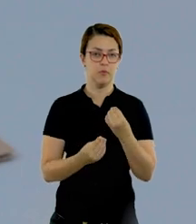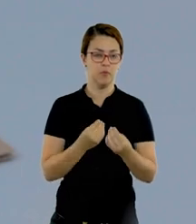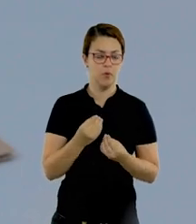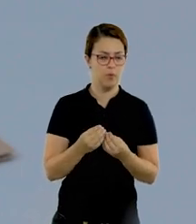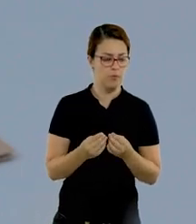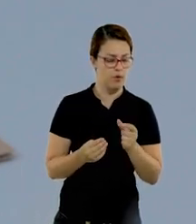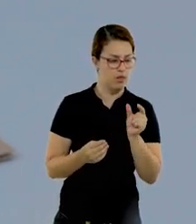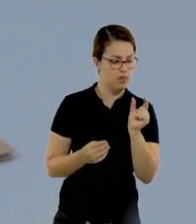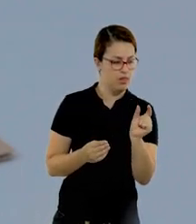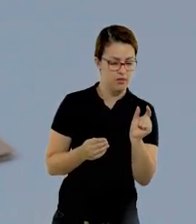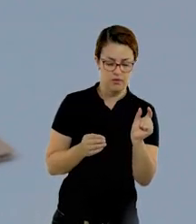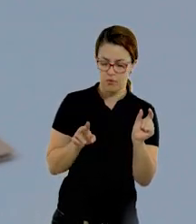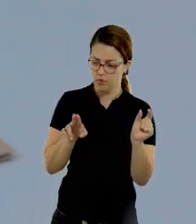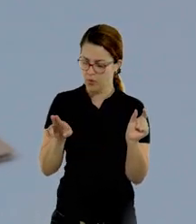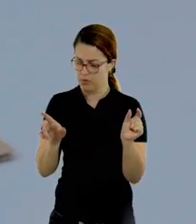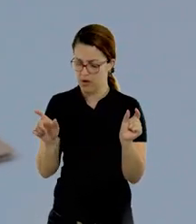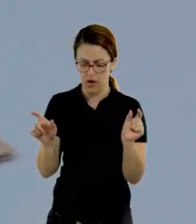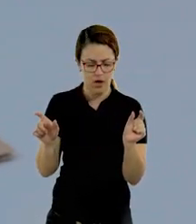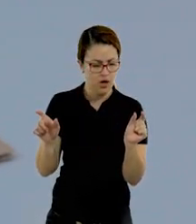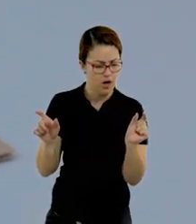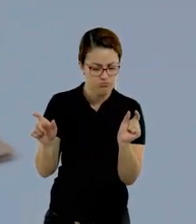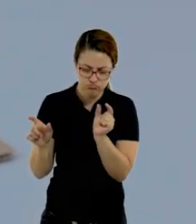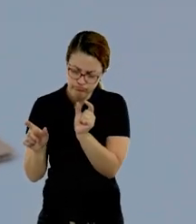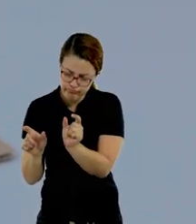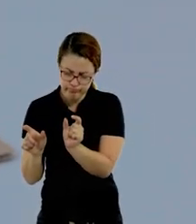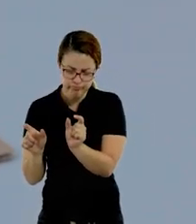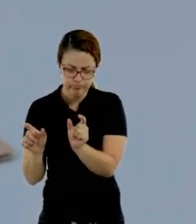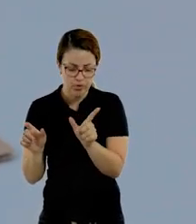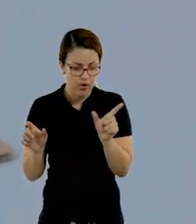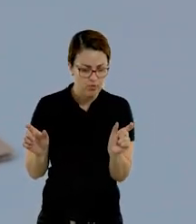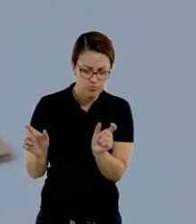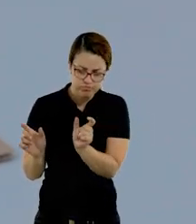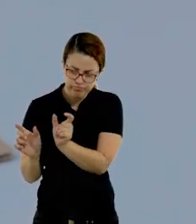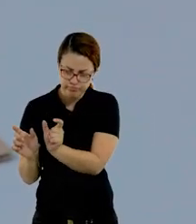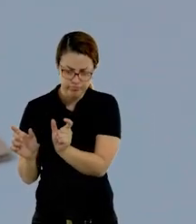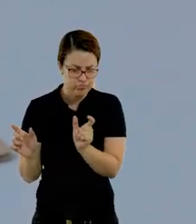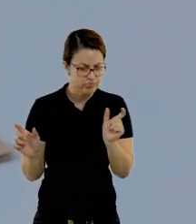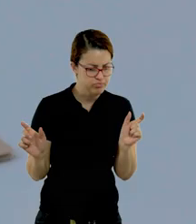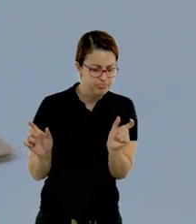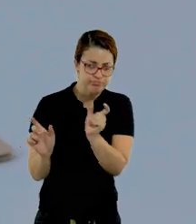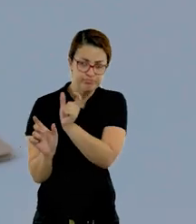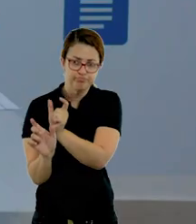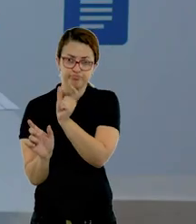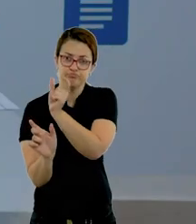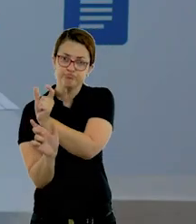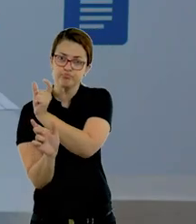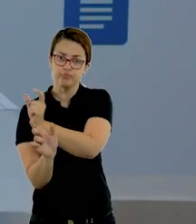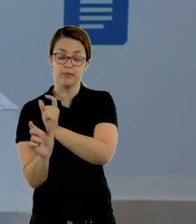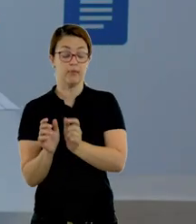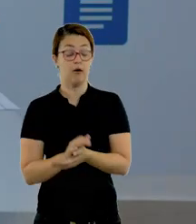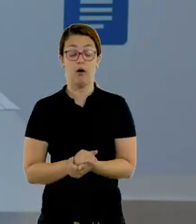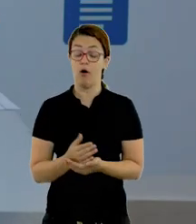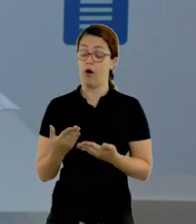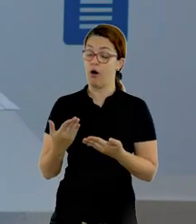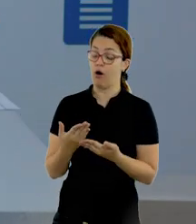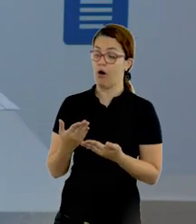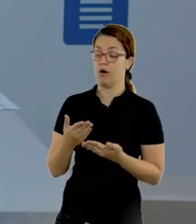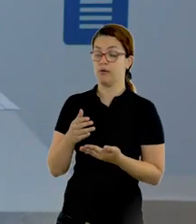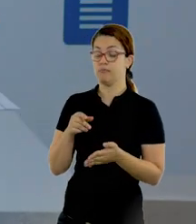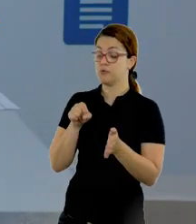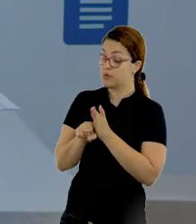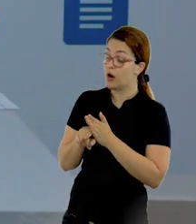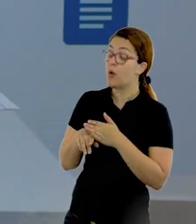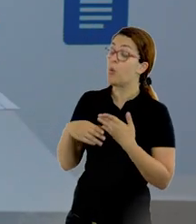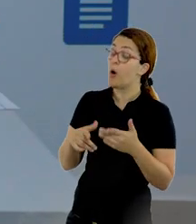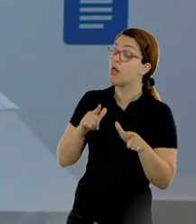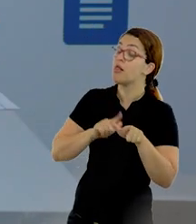vão colocando letra a letra. Então aqui o pai pode ir utilizando de boas perguntas nesse momento.